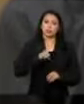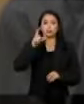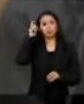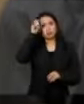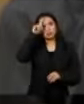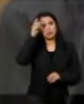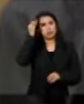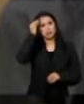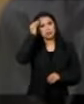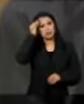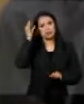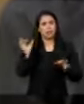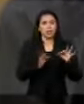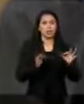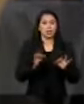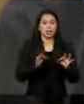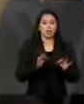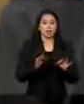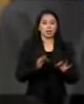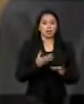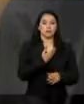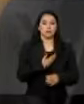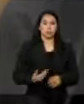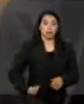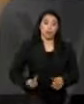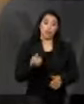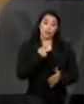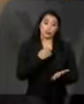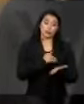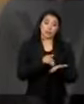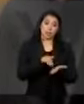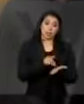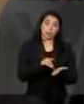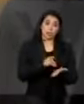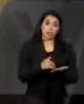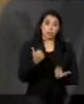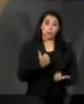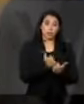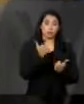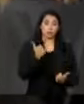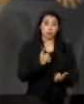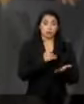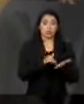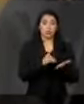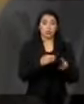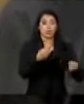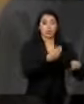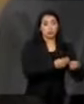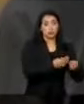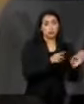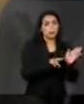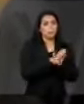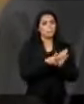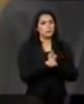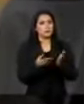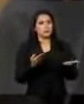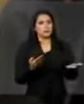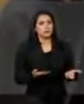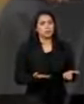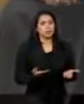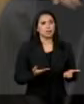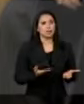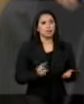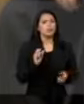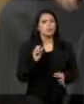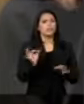pública. Cheguei a ser secretário da ordem pública, subsecretário de um determinado município, e perguntei naquela época o que ordem